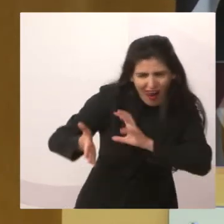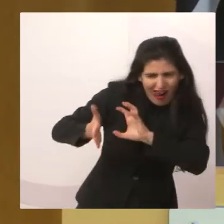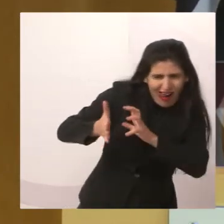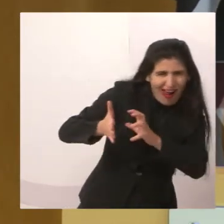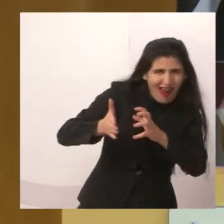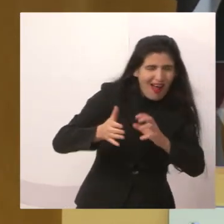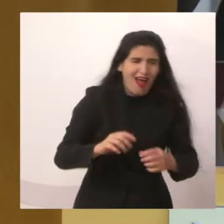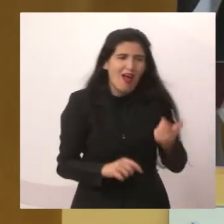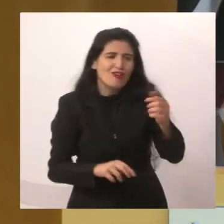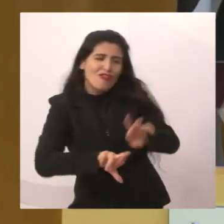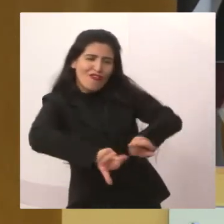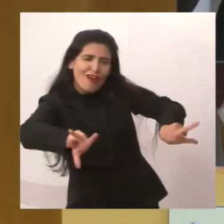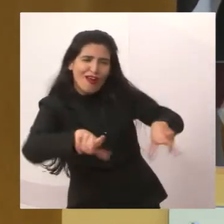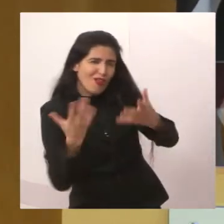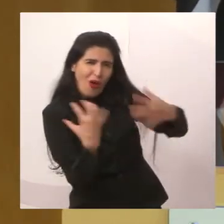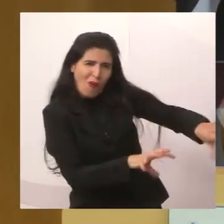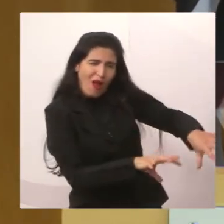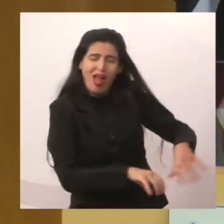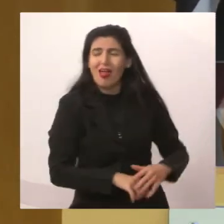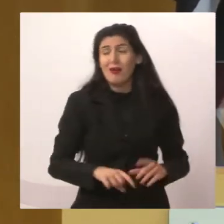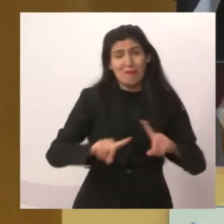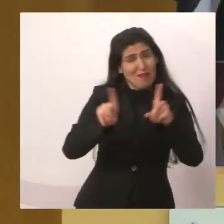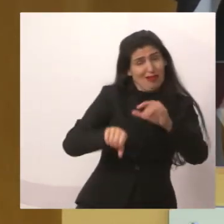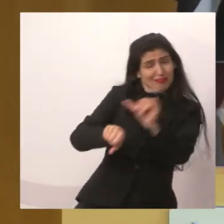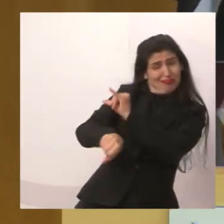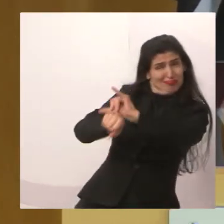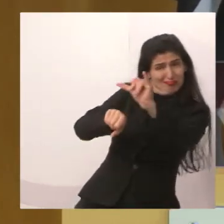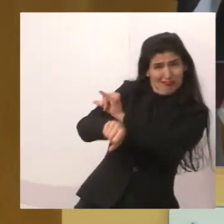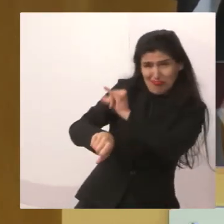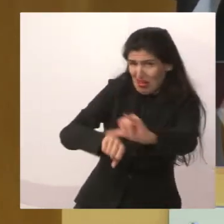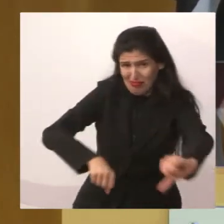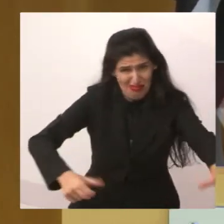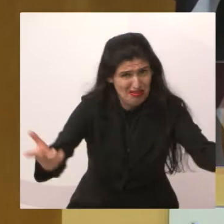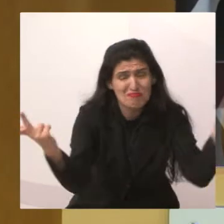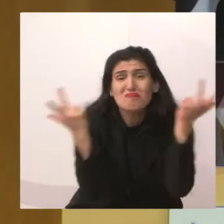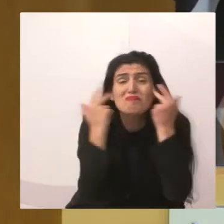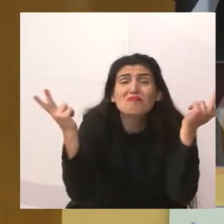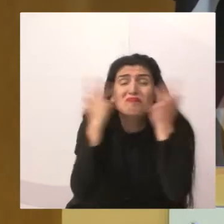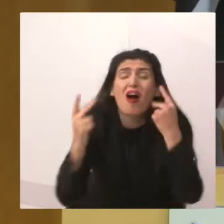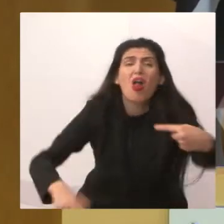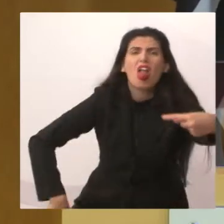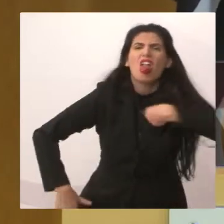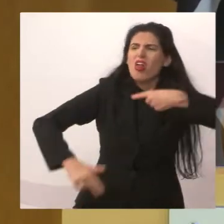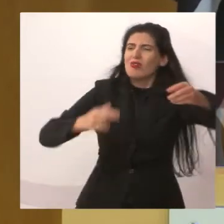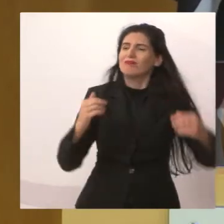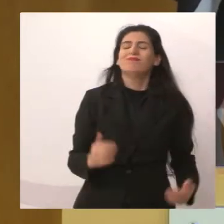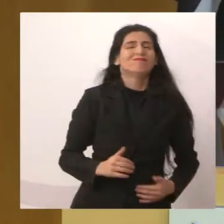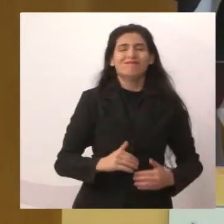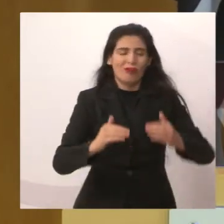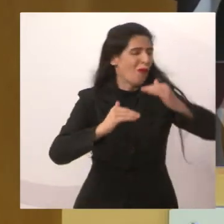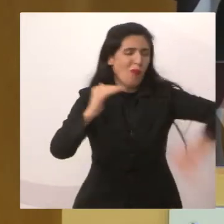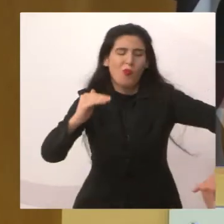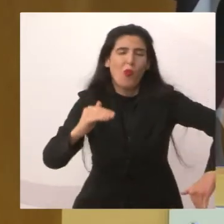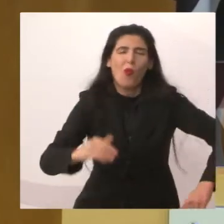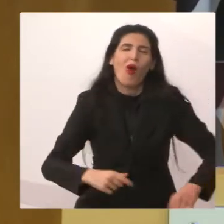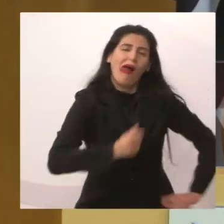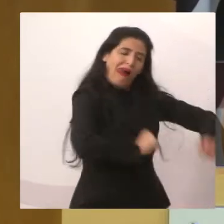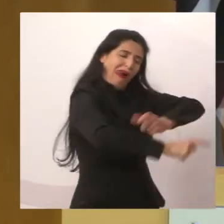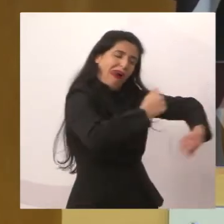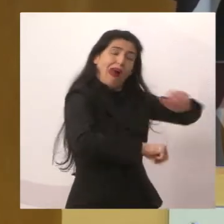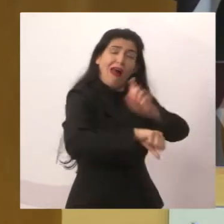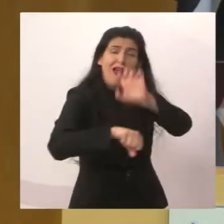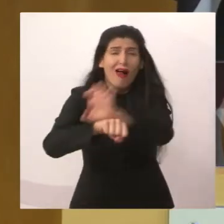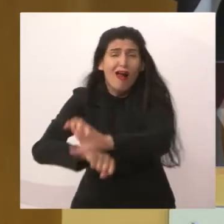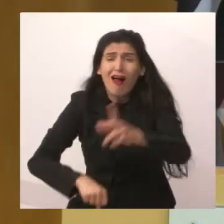ganhar no WO, vocês estão se utilizando de uma ótima técnica, tá? Eu serei contrário ao parecer do tribunal, porque aqui para mim está